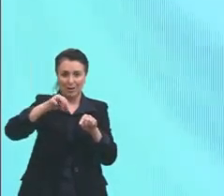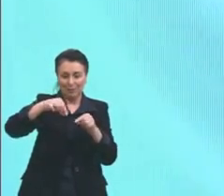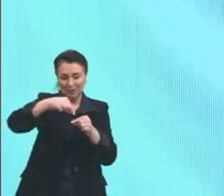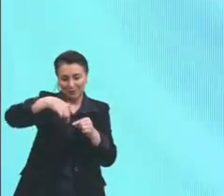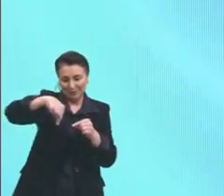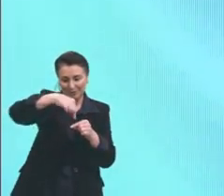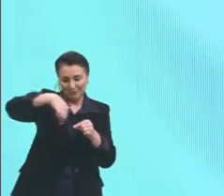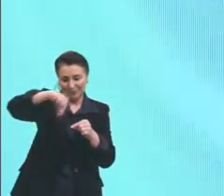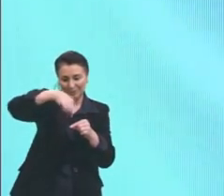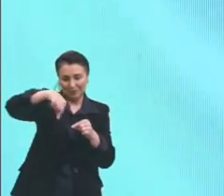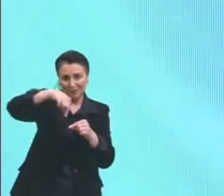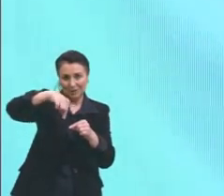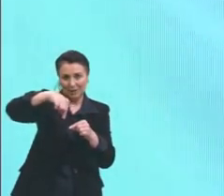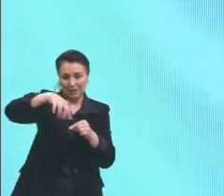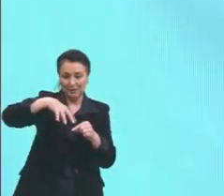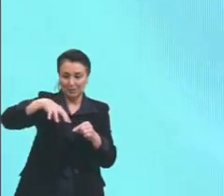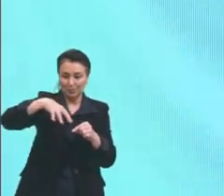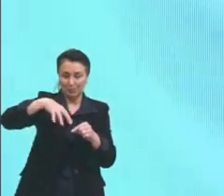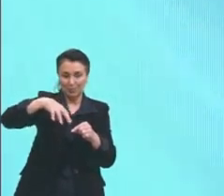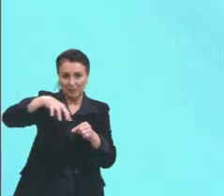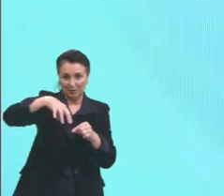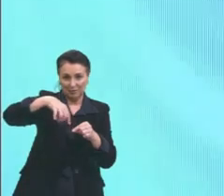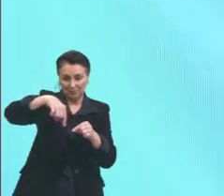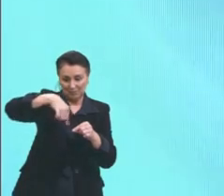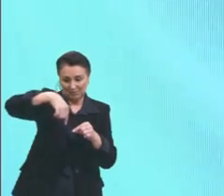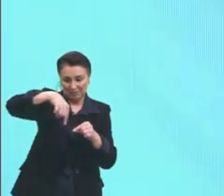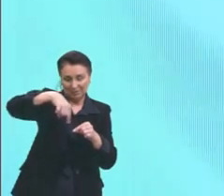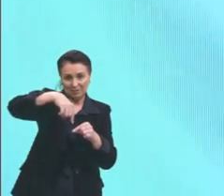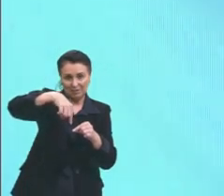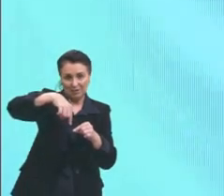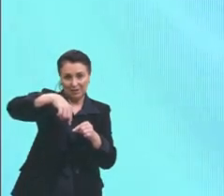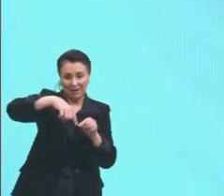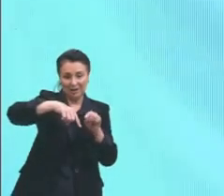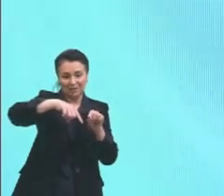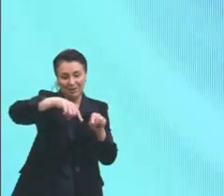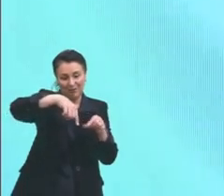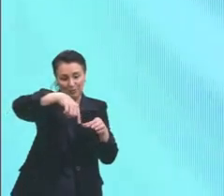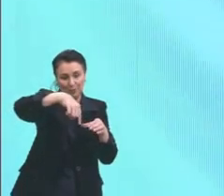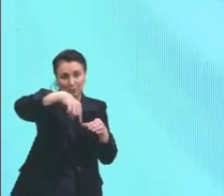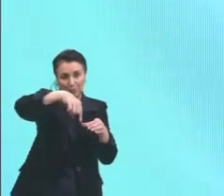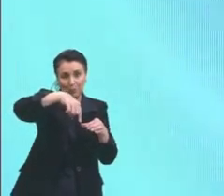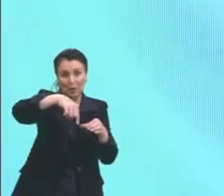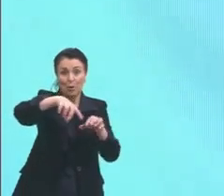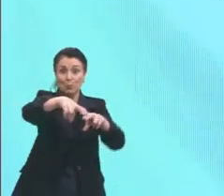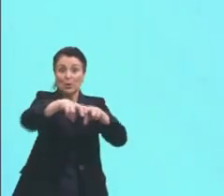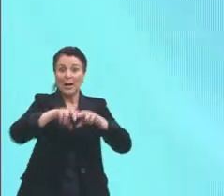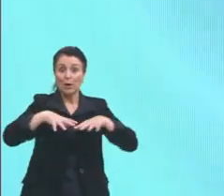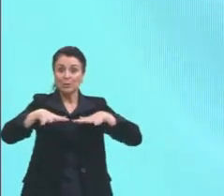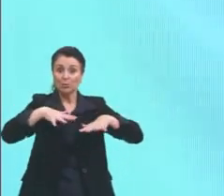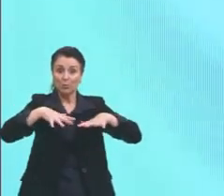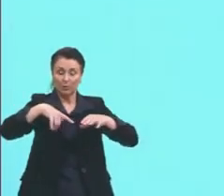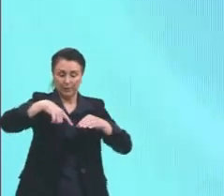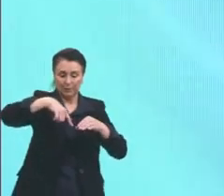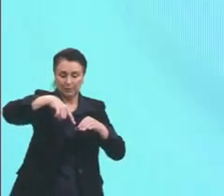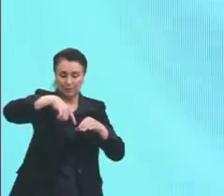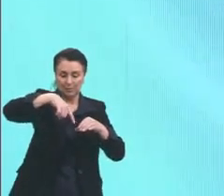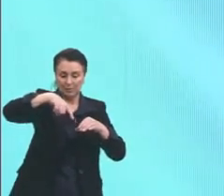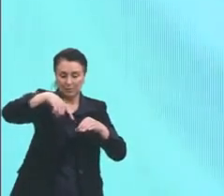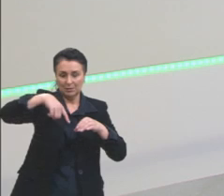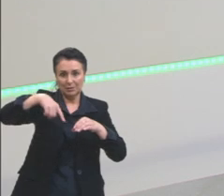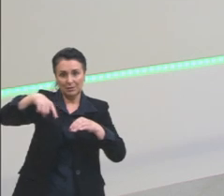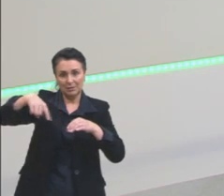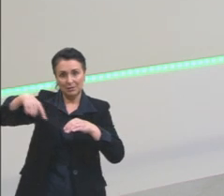e se vo começar a mexer aonde ela tá em cima Alice sismógrafo vai começar essa essa essa